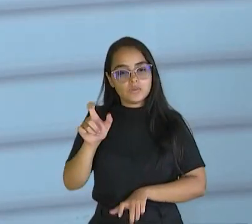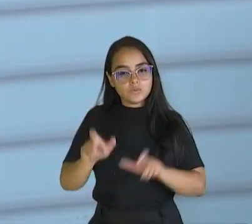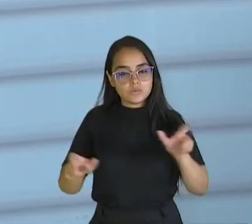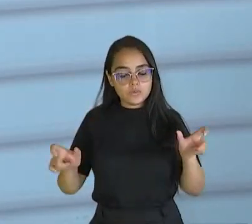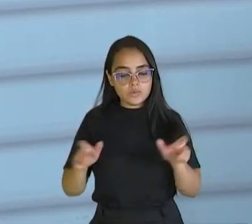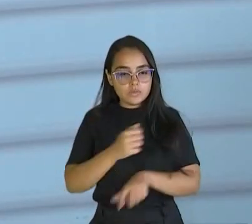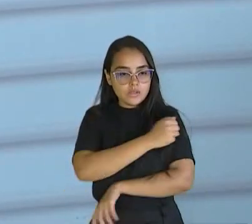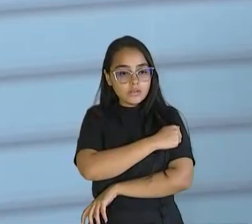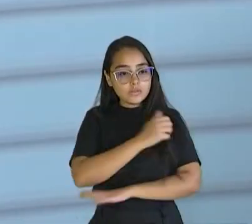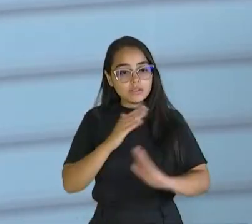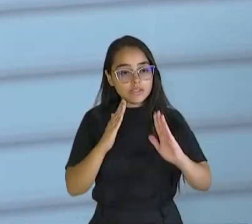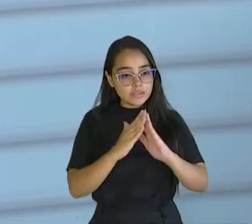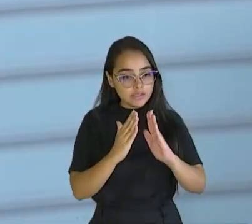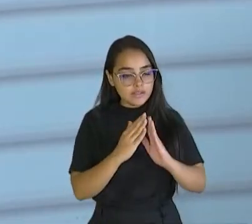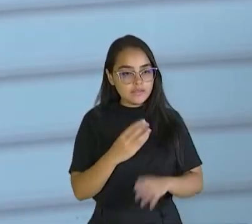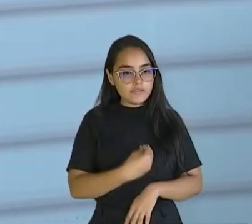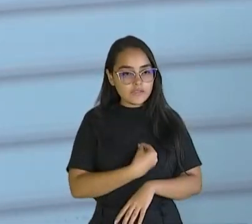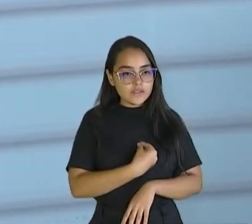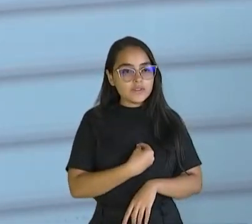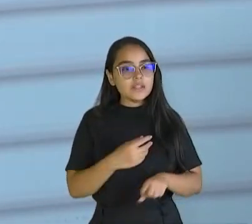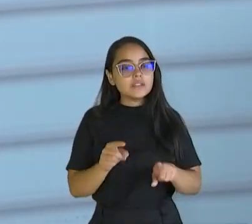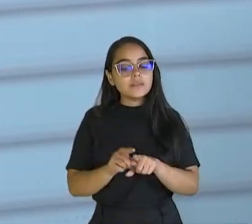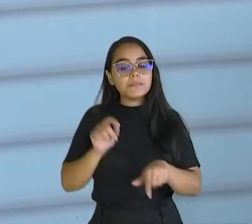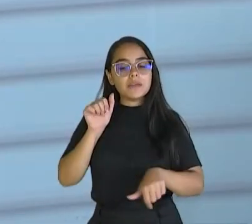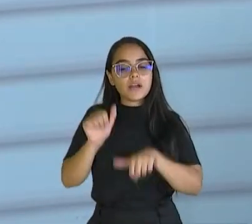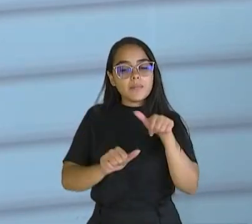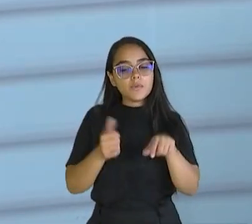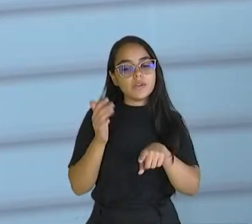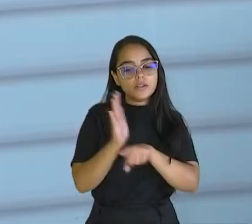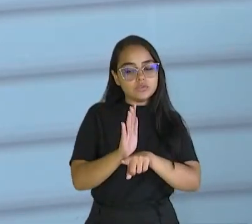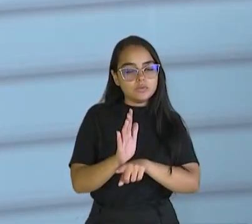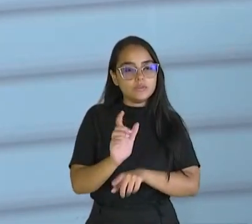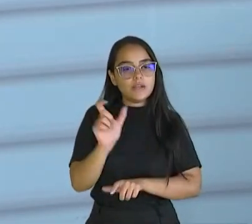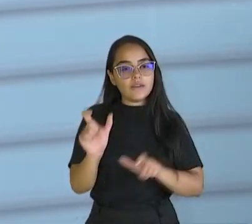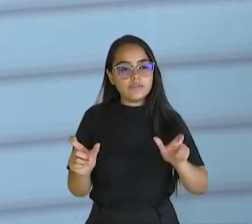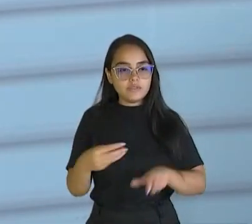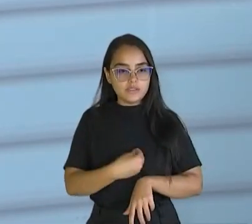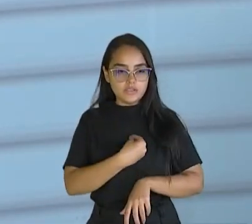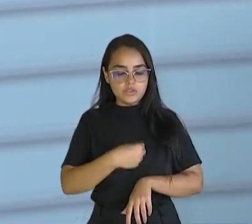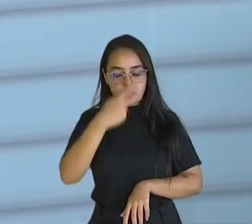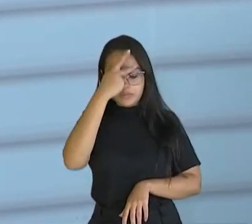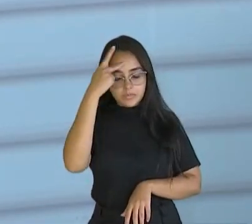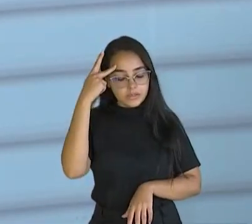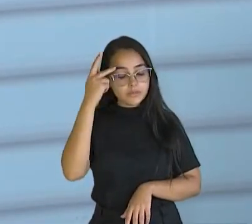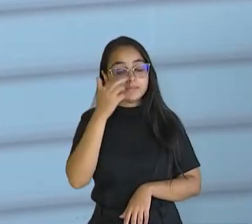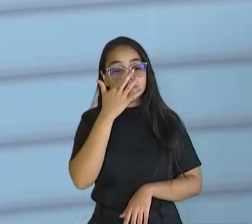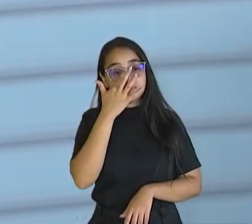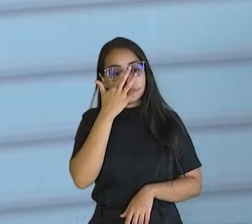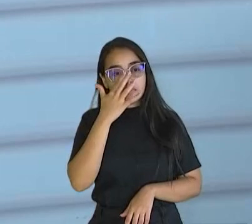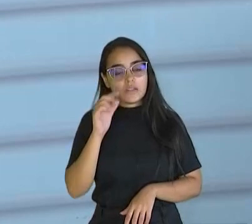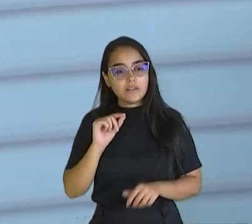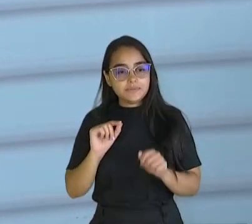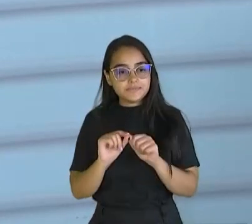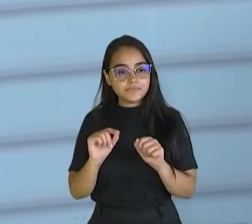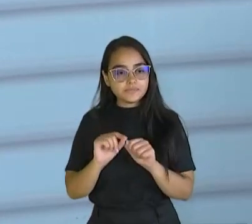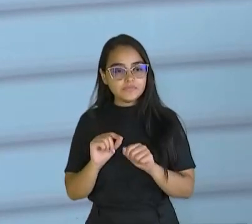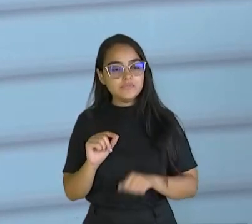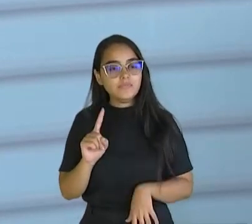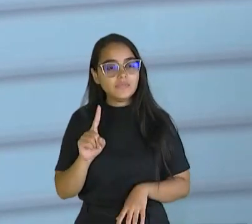lá e sobre o quanto ela muda a vida das pessoas, né? A gente faz, geralmente,